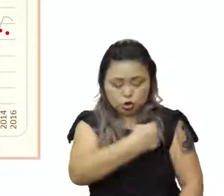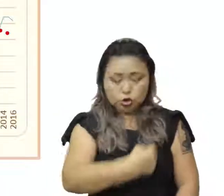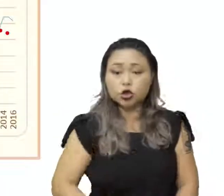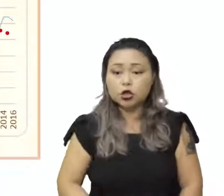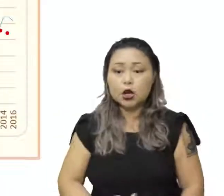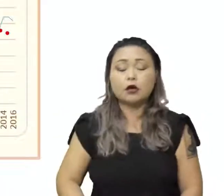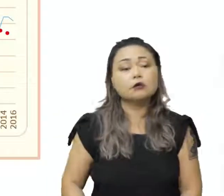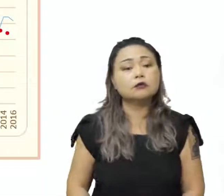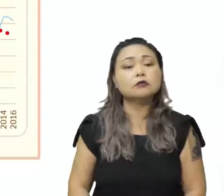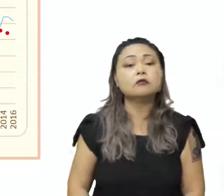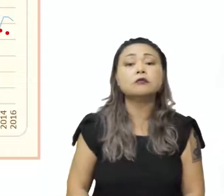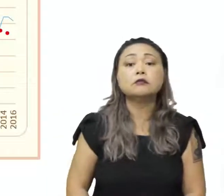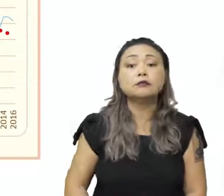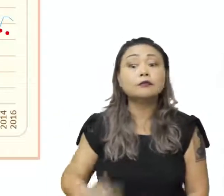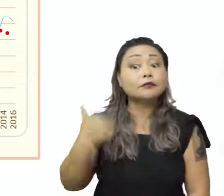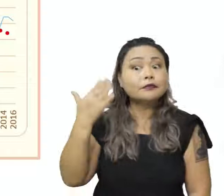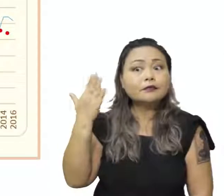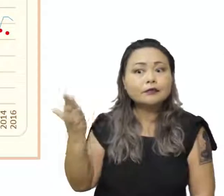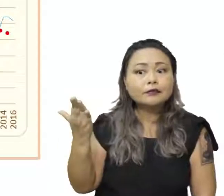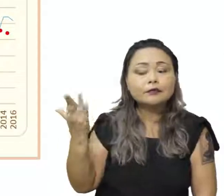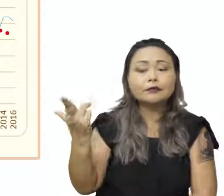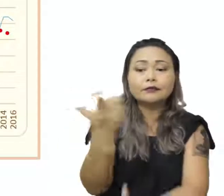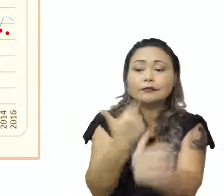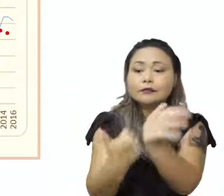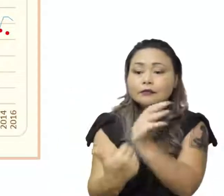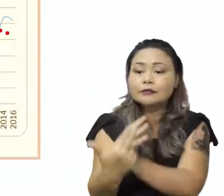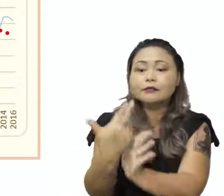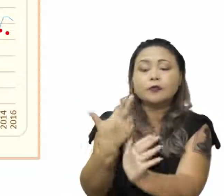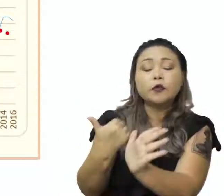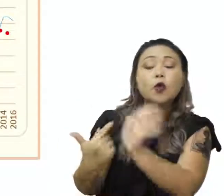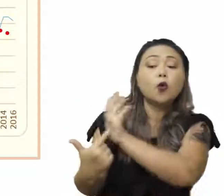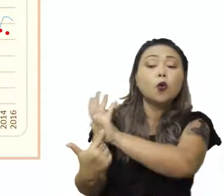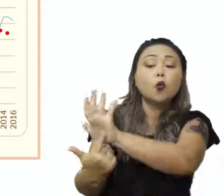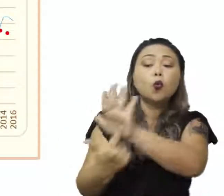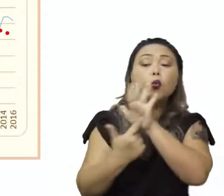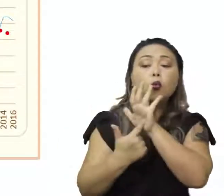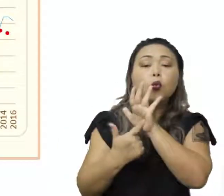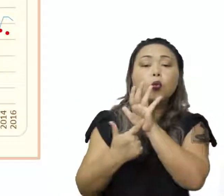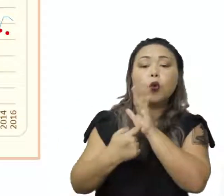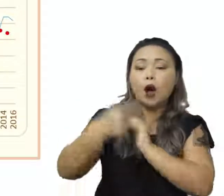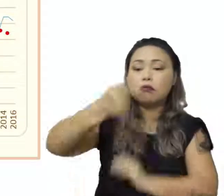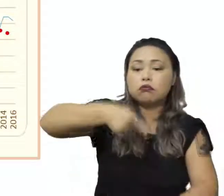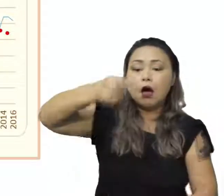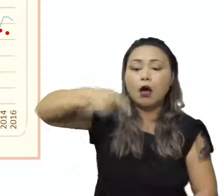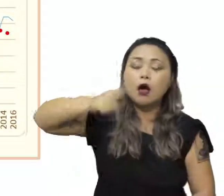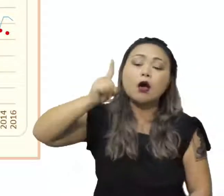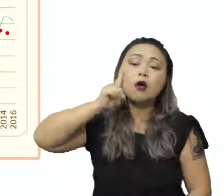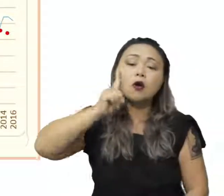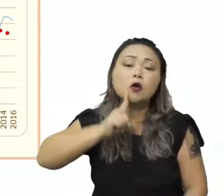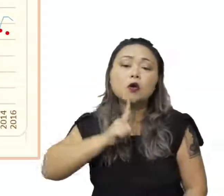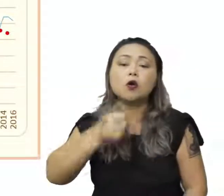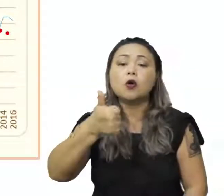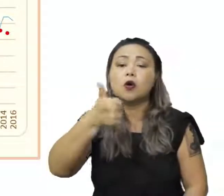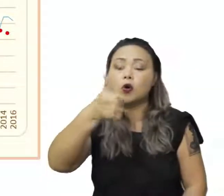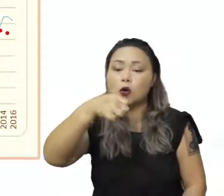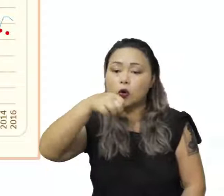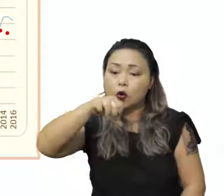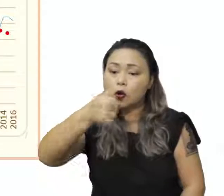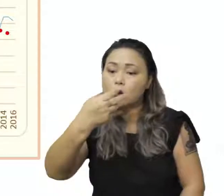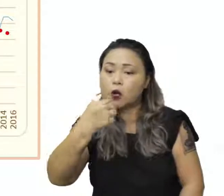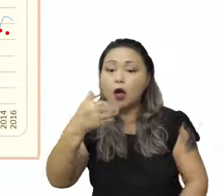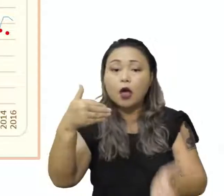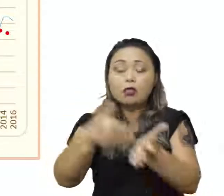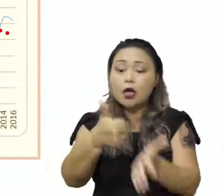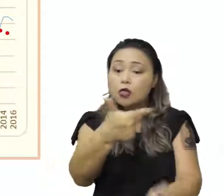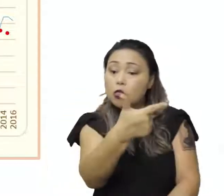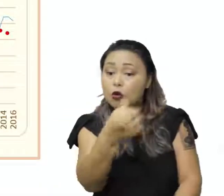tá? E aí nós temos mais um gráfico mostrando como é o PIB dos Estados Unidos de 1948 a